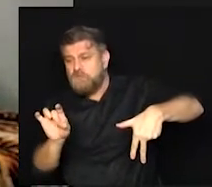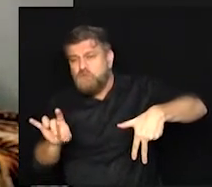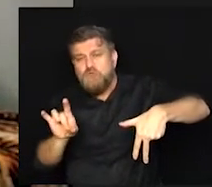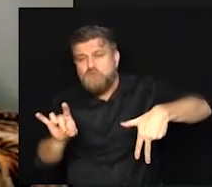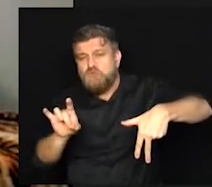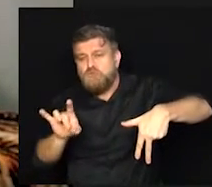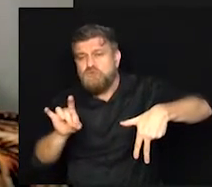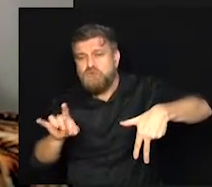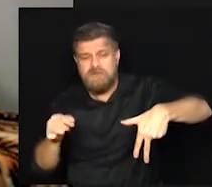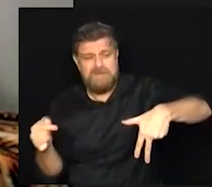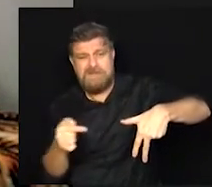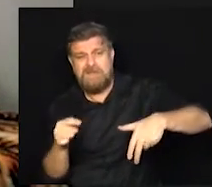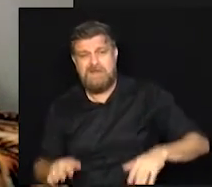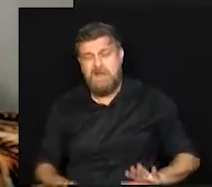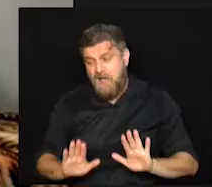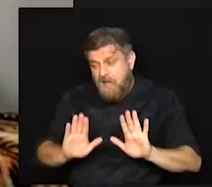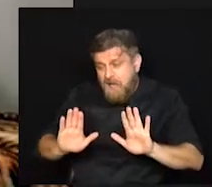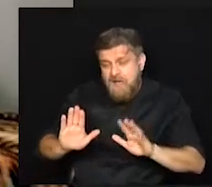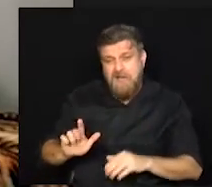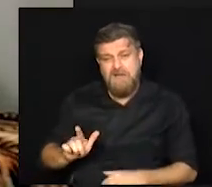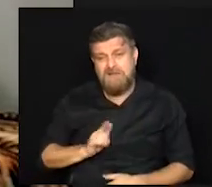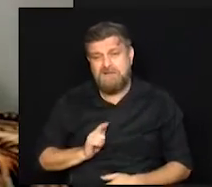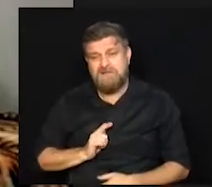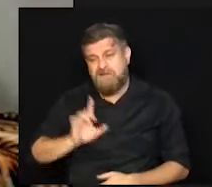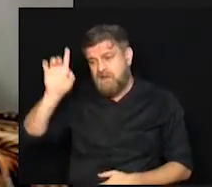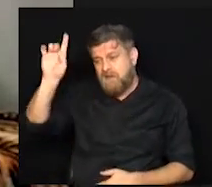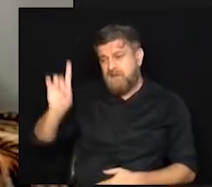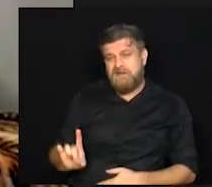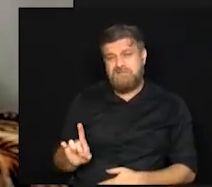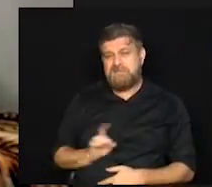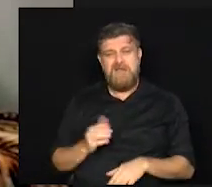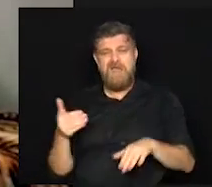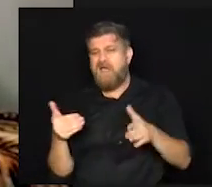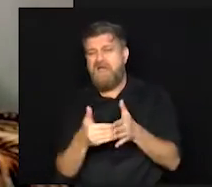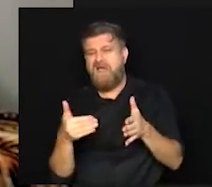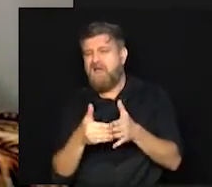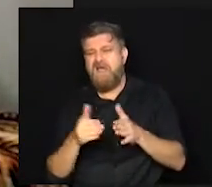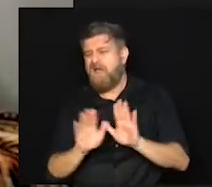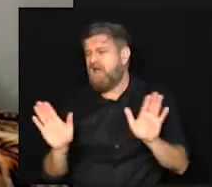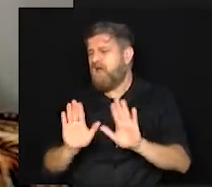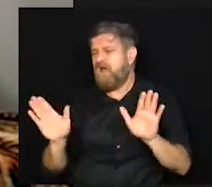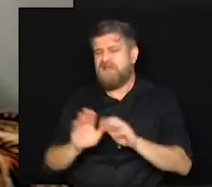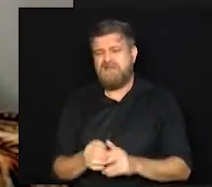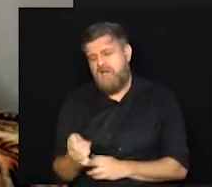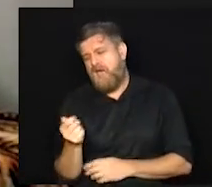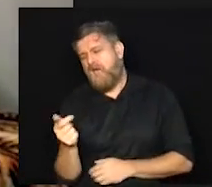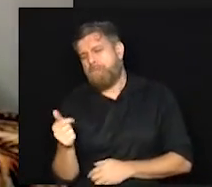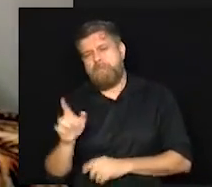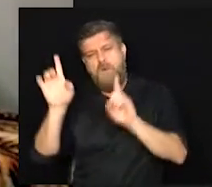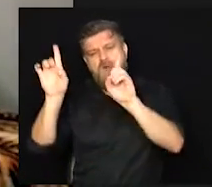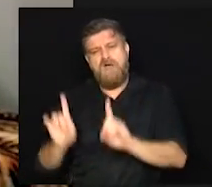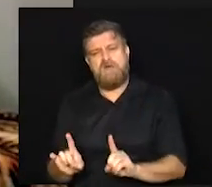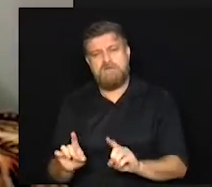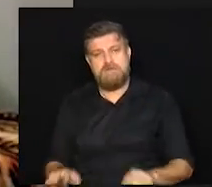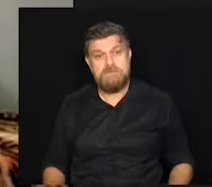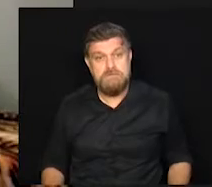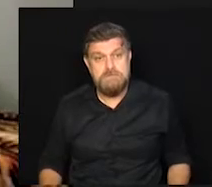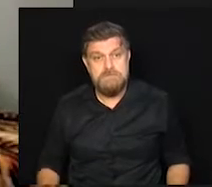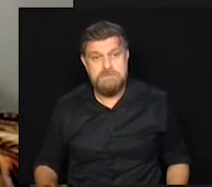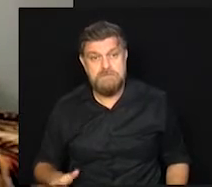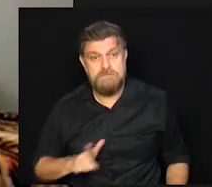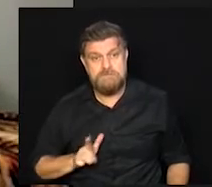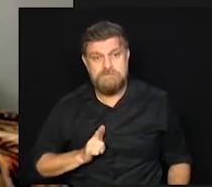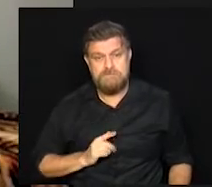para eles falar, o deficiente não vai frequentar aqui, tem pouco deficiente. Então, eles colocam muito